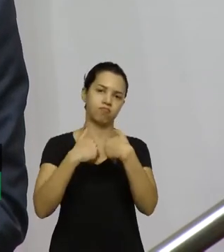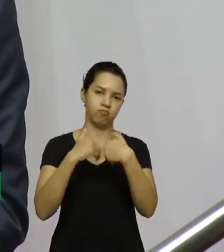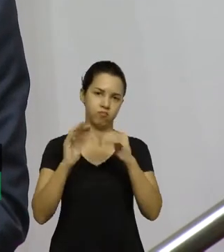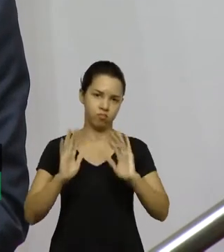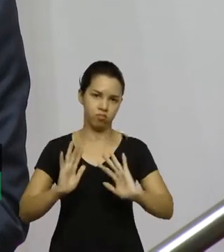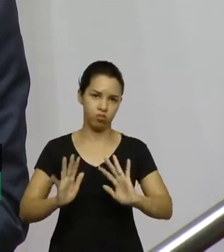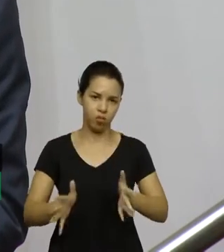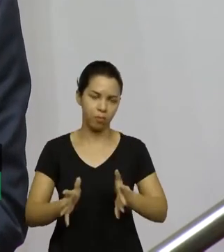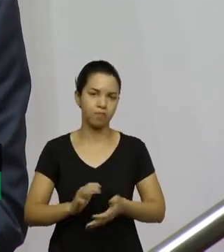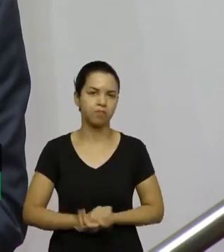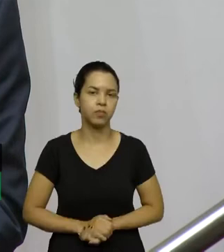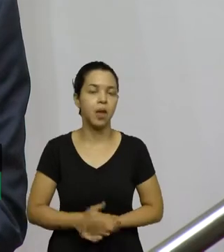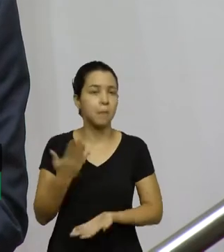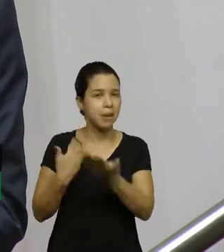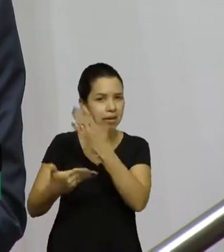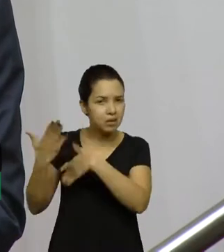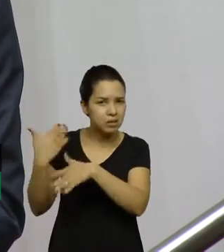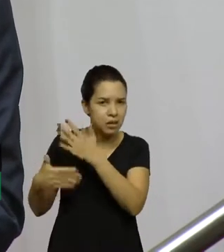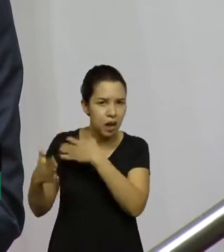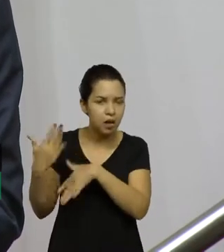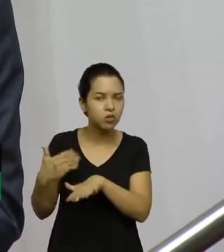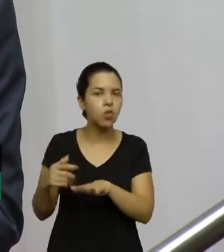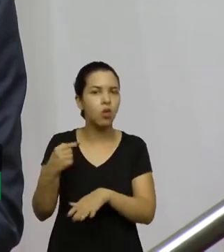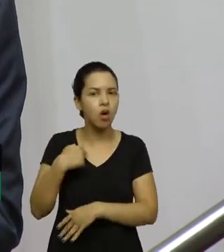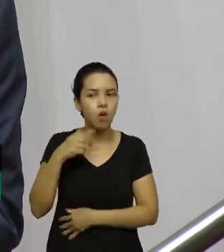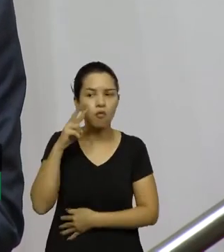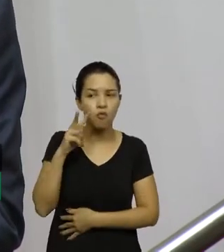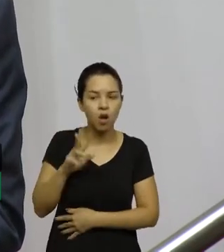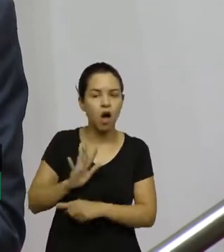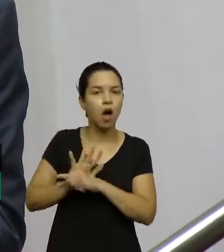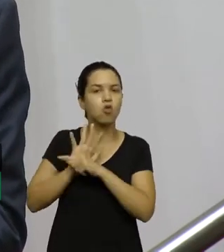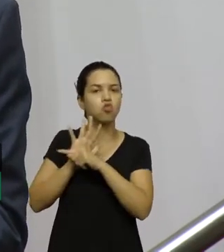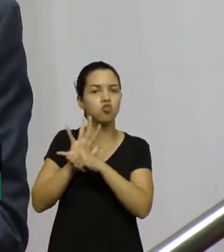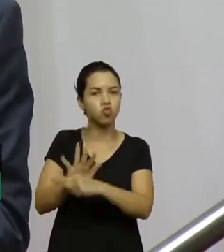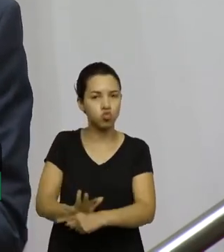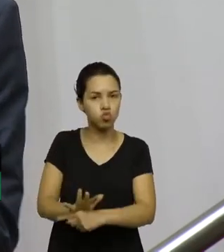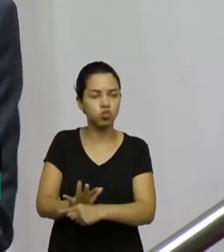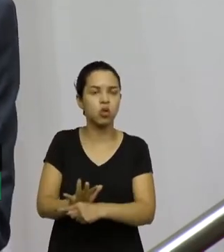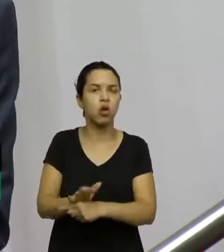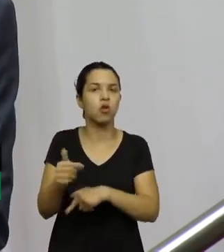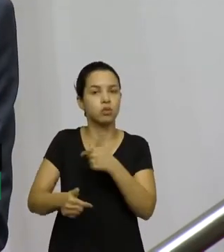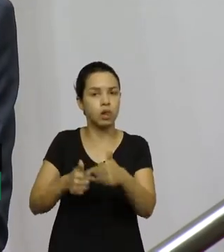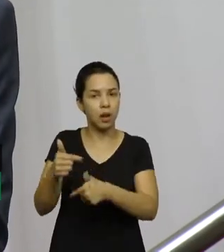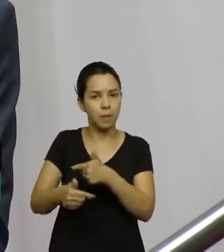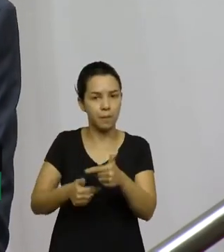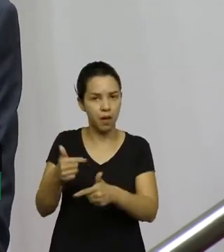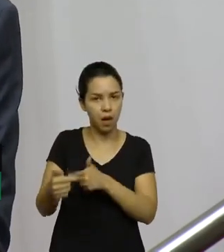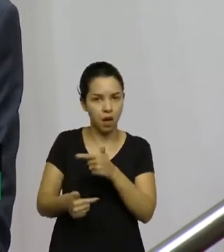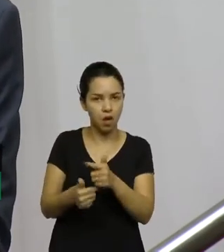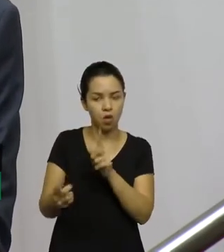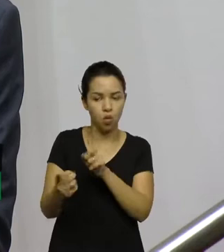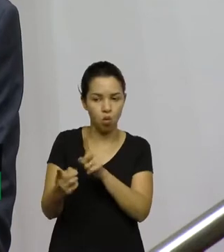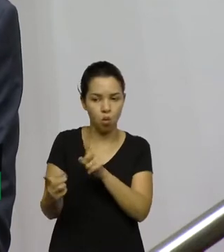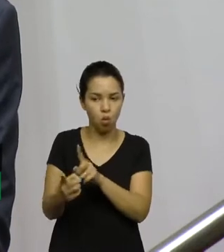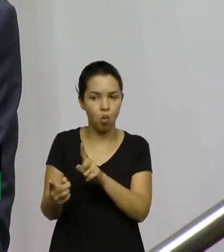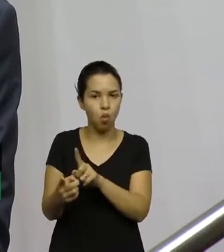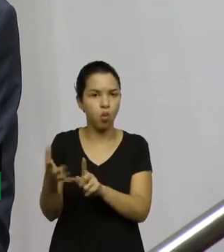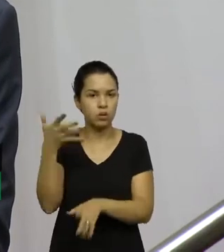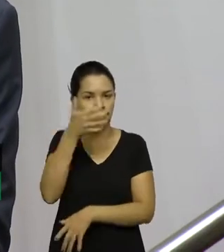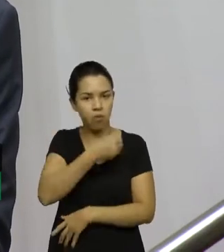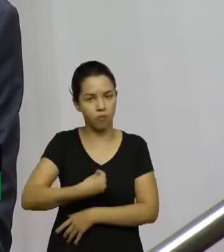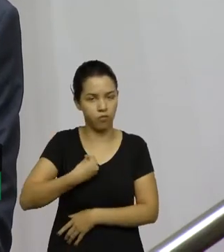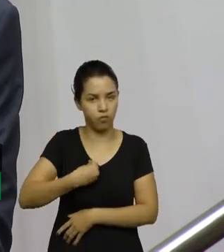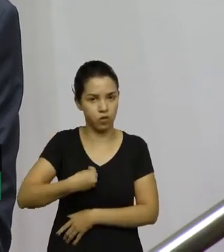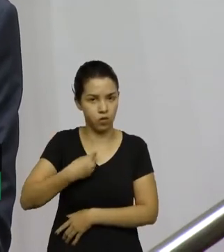Naquela época eu vivenciei o que é ser um socorrista, por exemplo. Eu atendi uma vez, em 2 horas, mais de 35